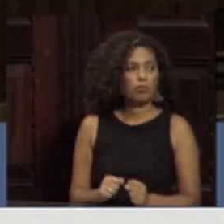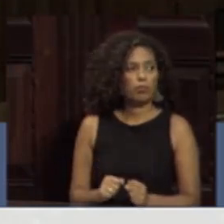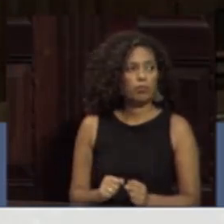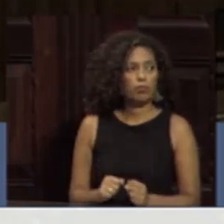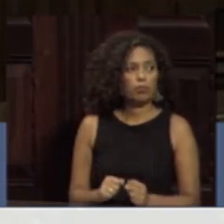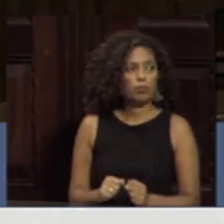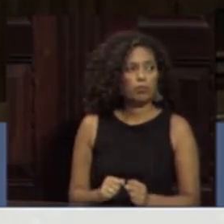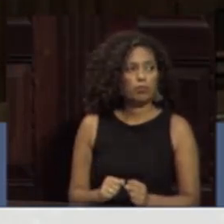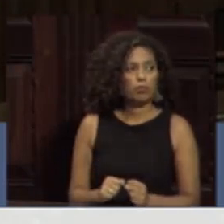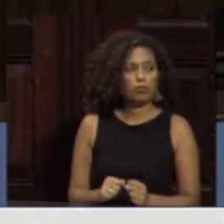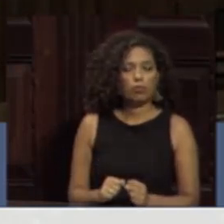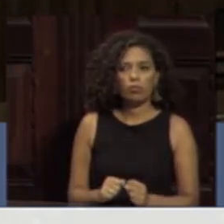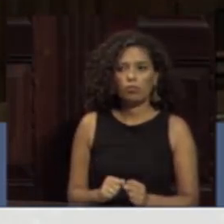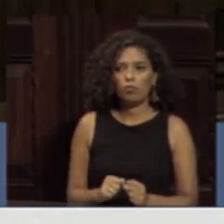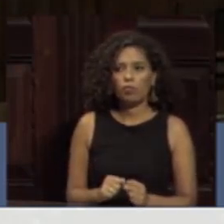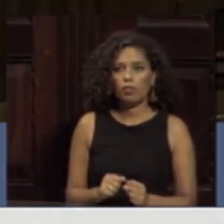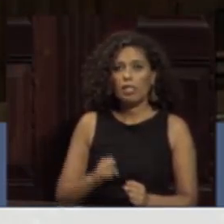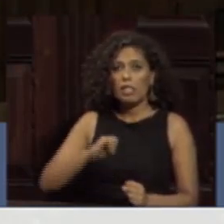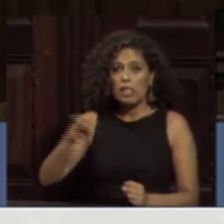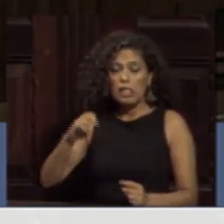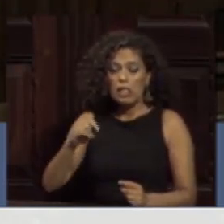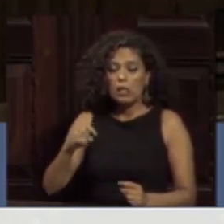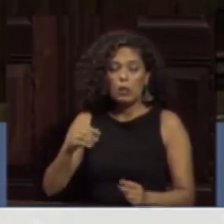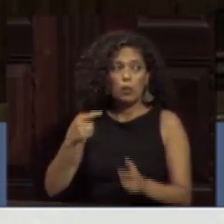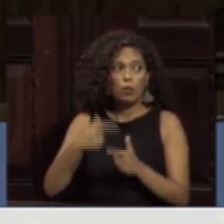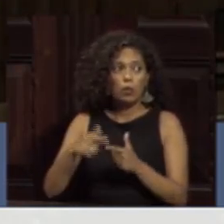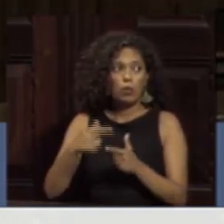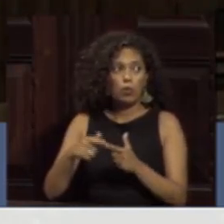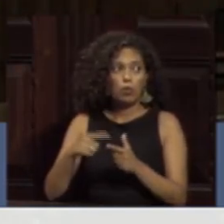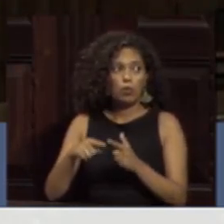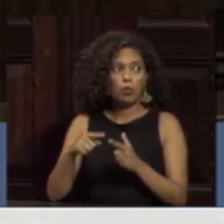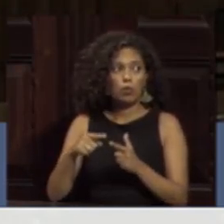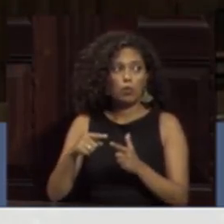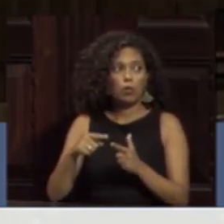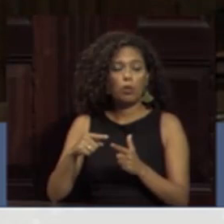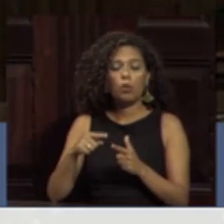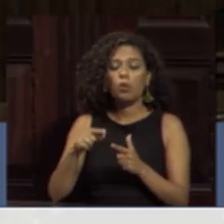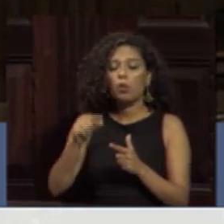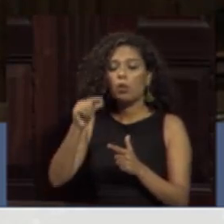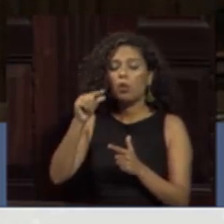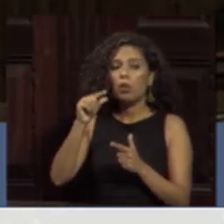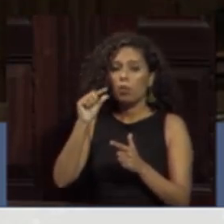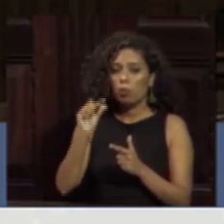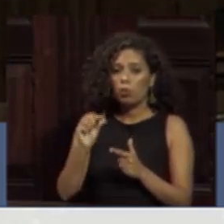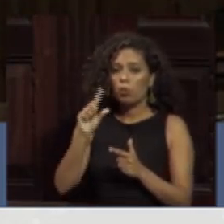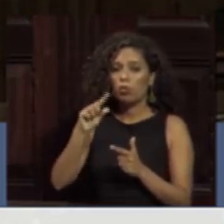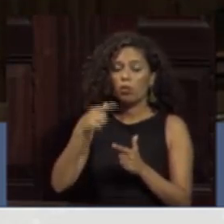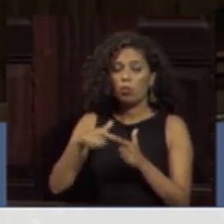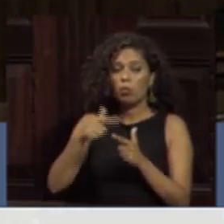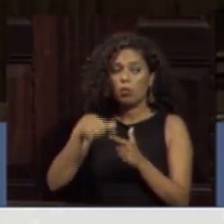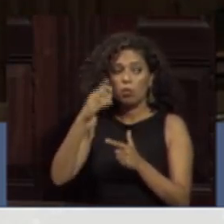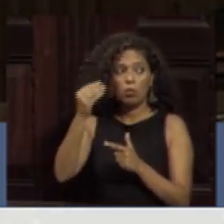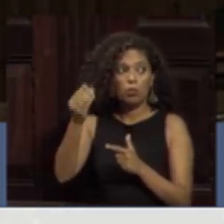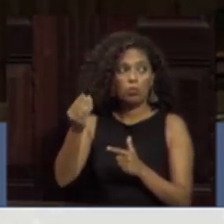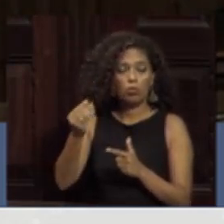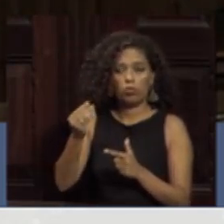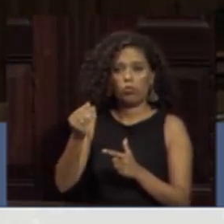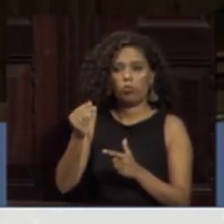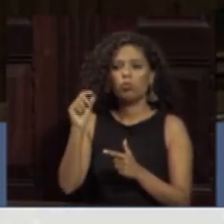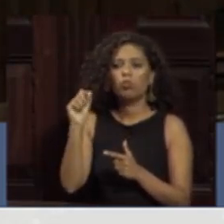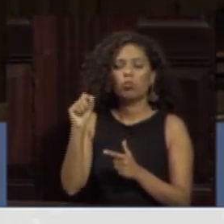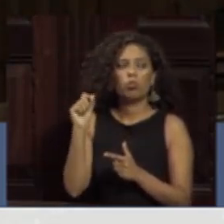Como se diz, desgraça pouca fosse bobagem, tem a segunda desgraça desse processo, que é